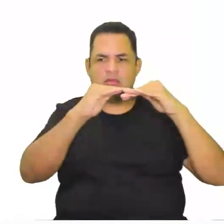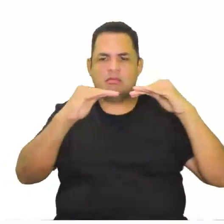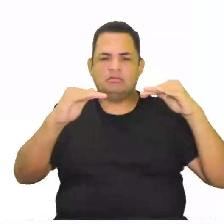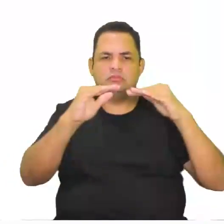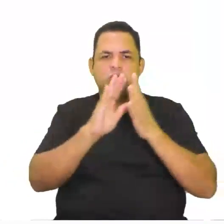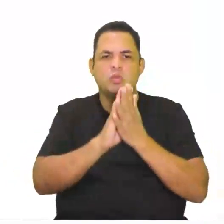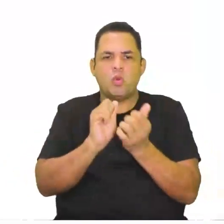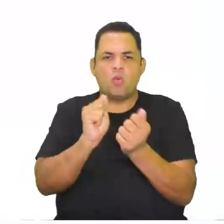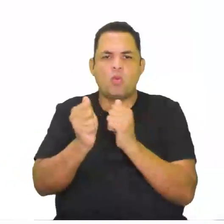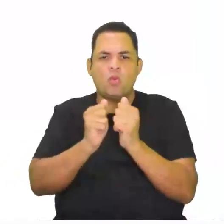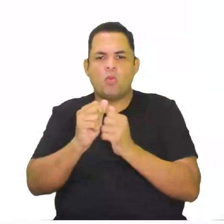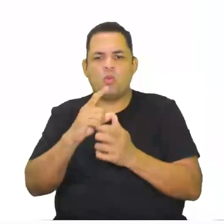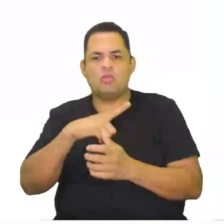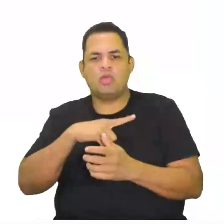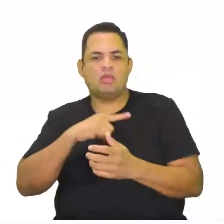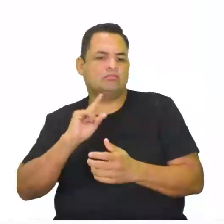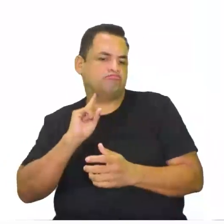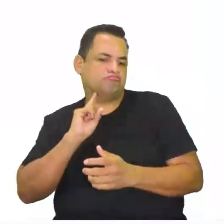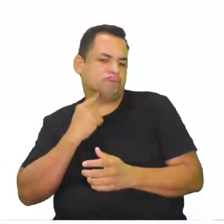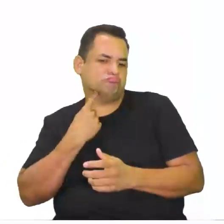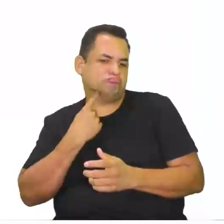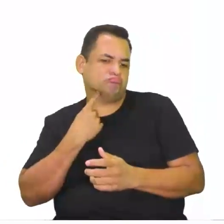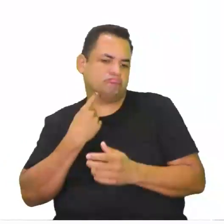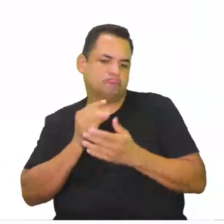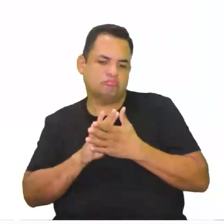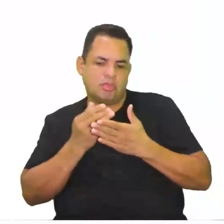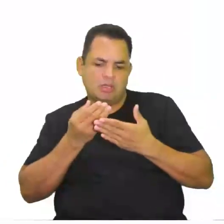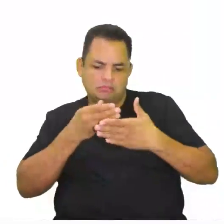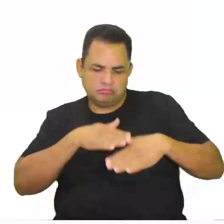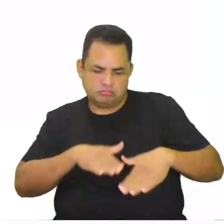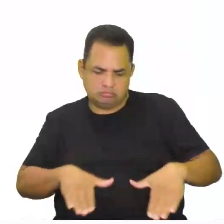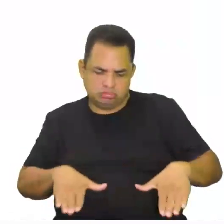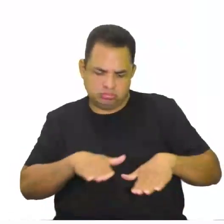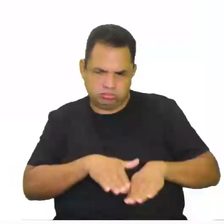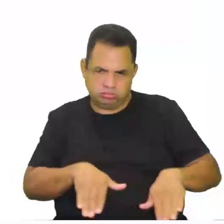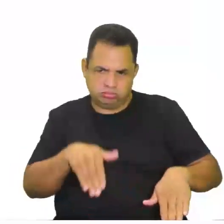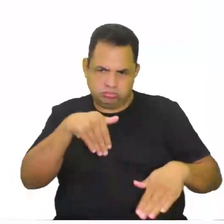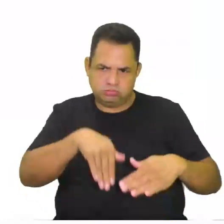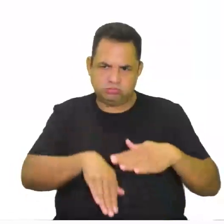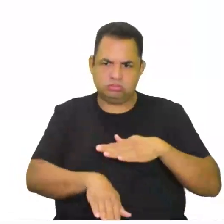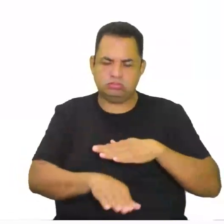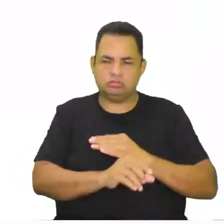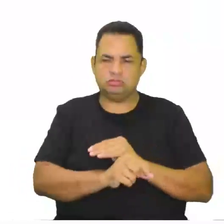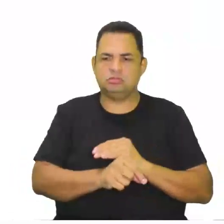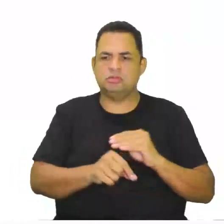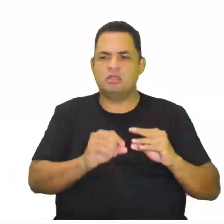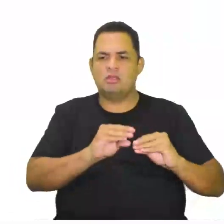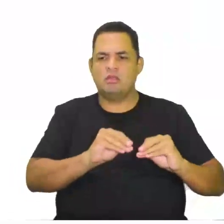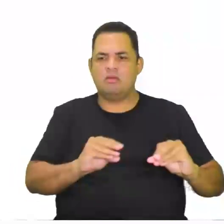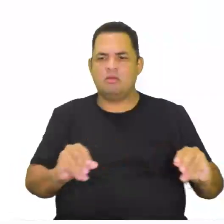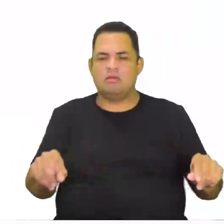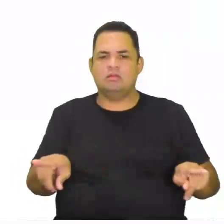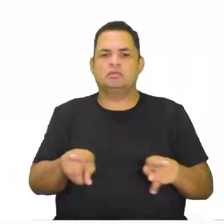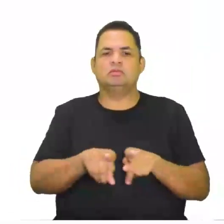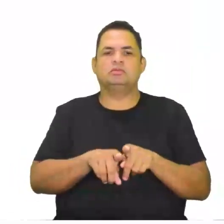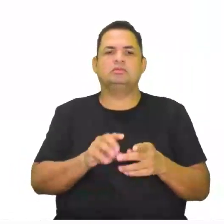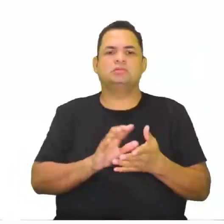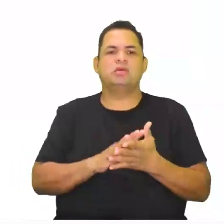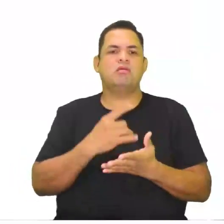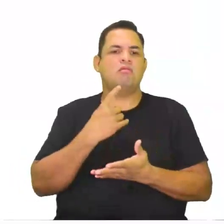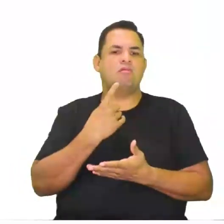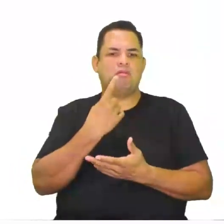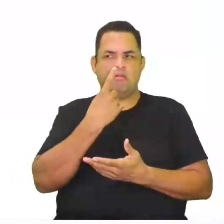a contaminação do solo e do lençol freático. Porém, o lixo, ele não vai